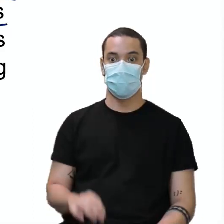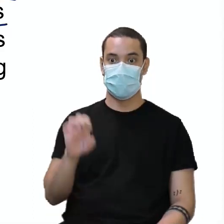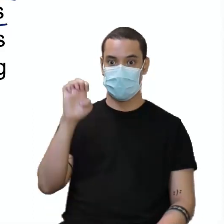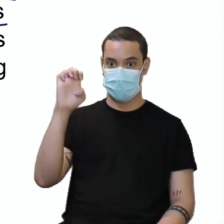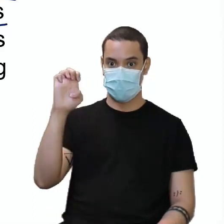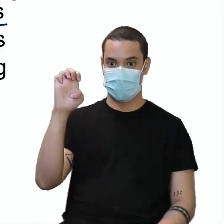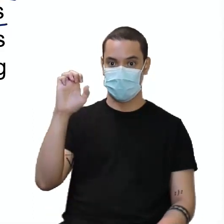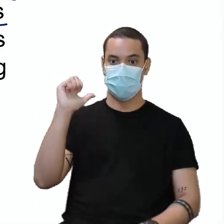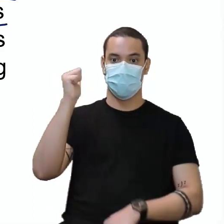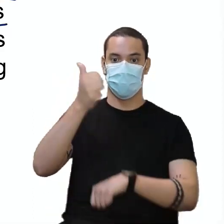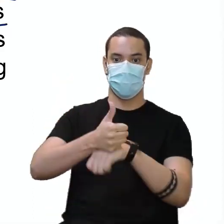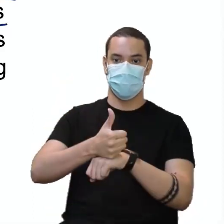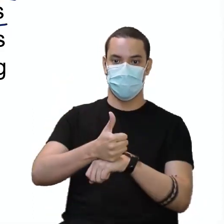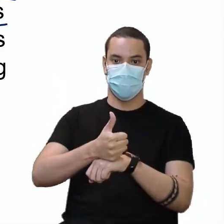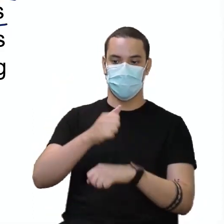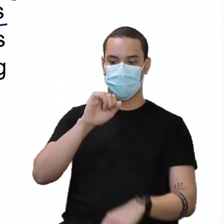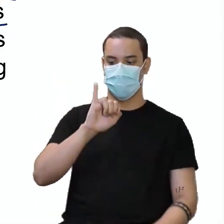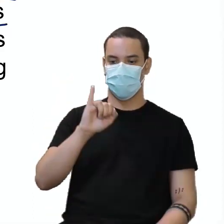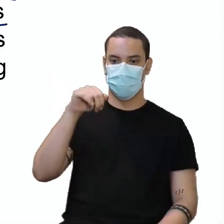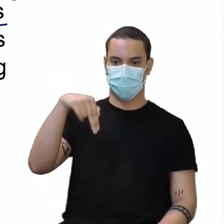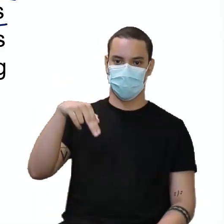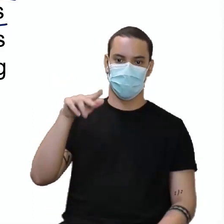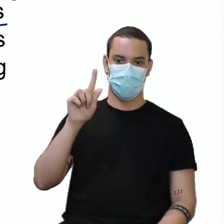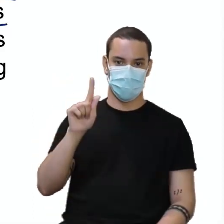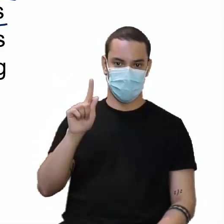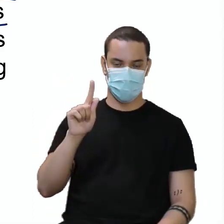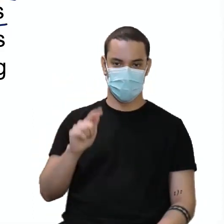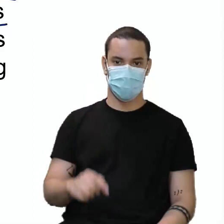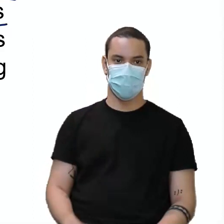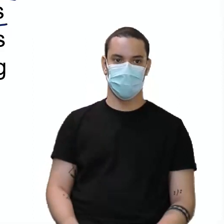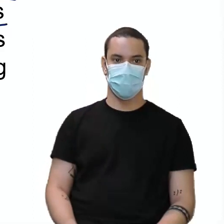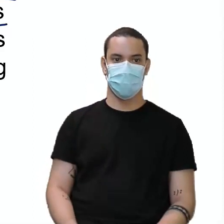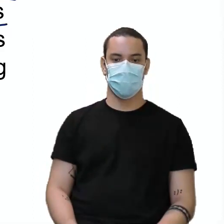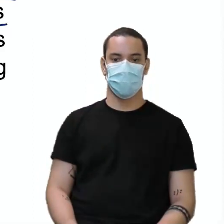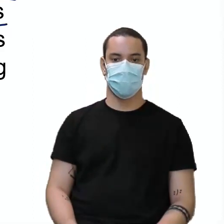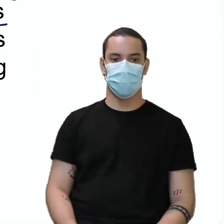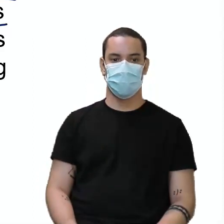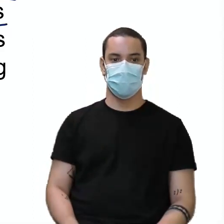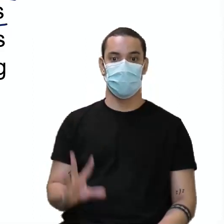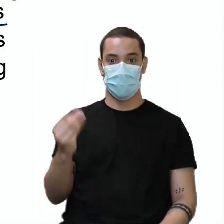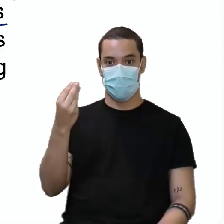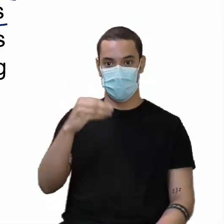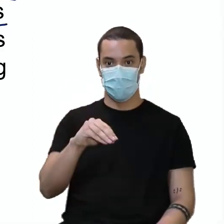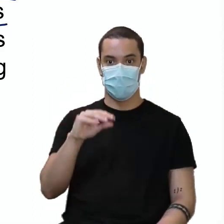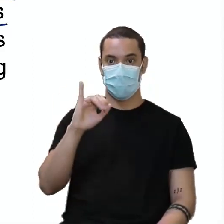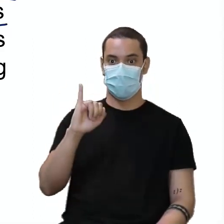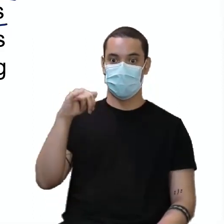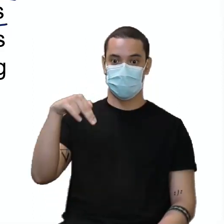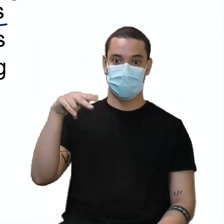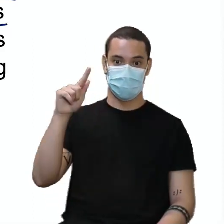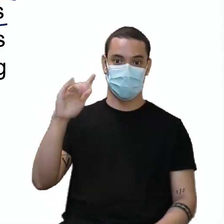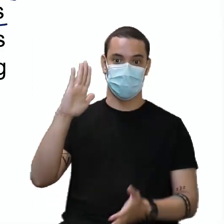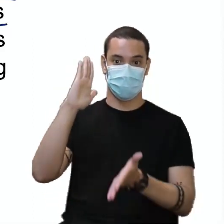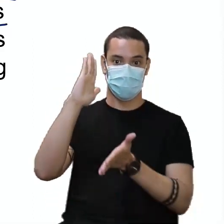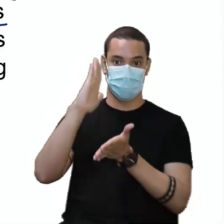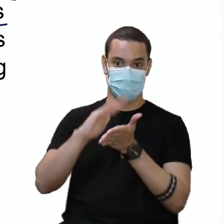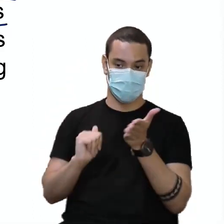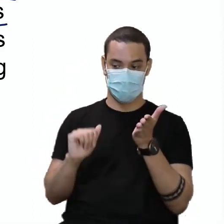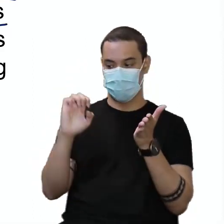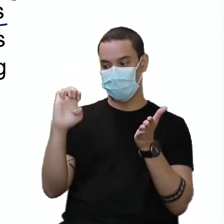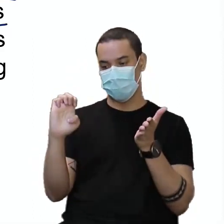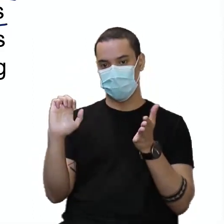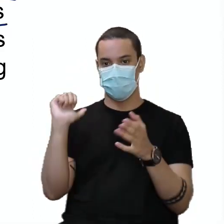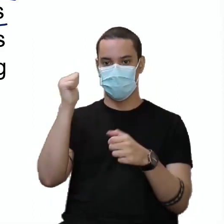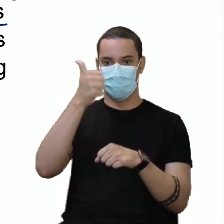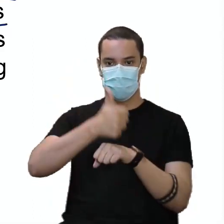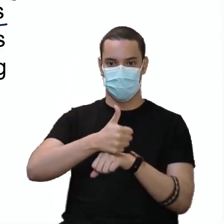E na hora de colocar o present continuous, não, na hora de colocar o ing, eu tirei